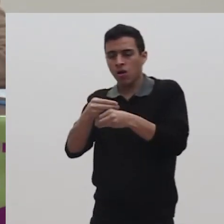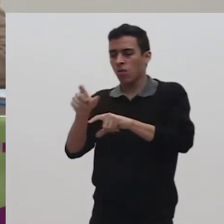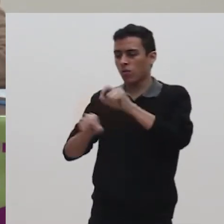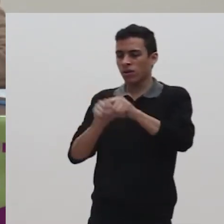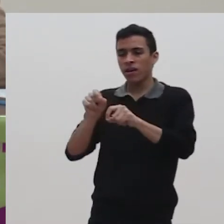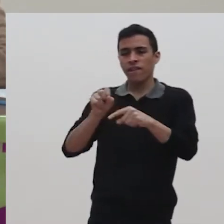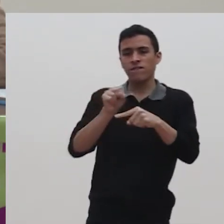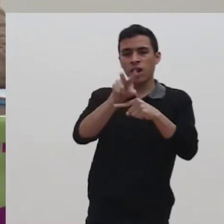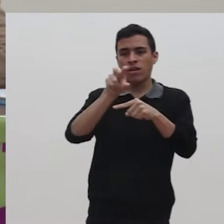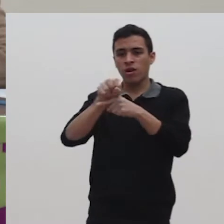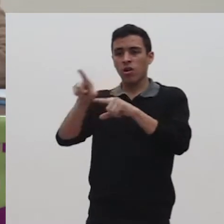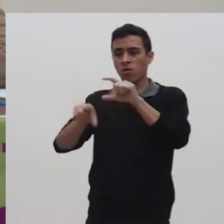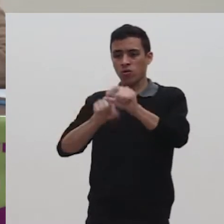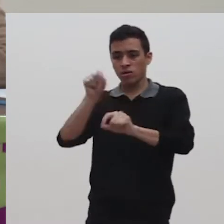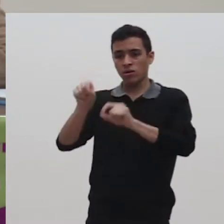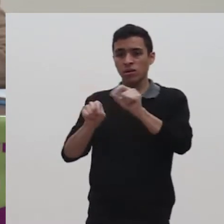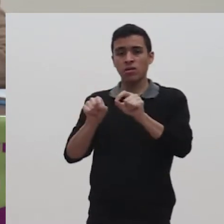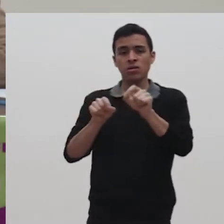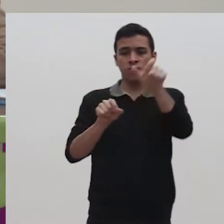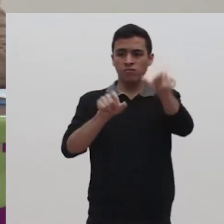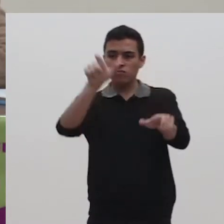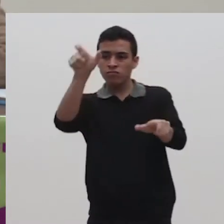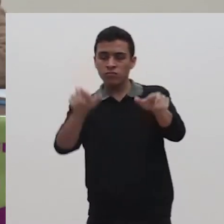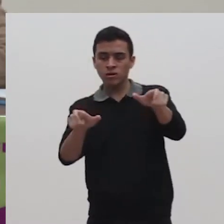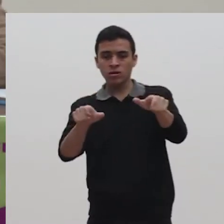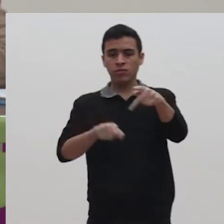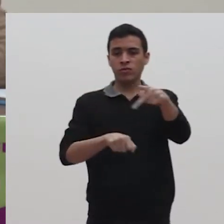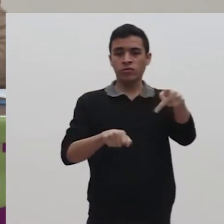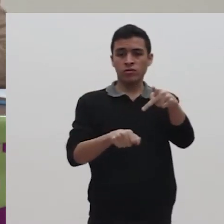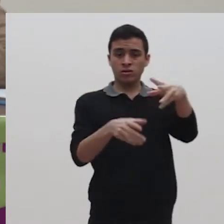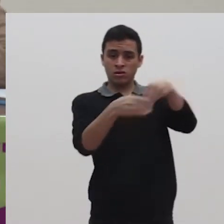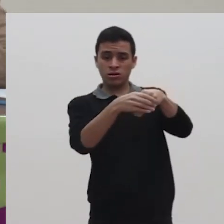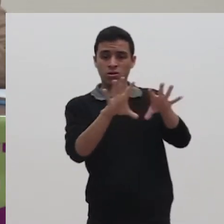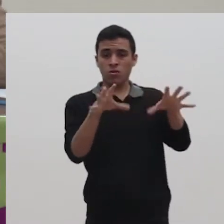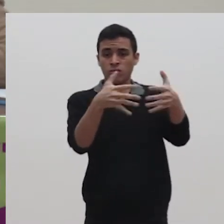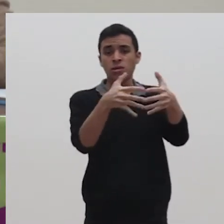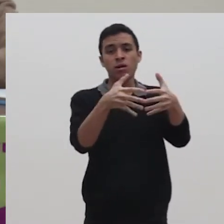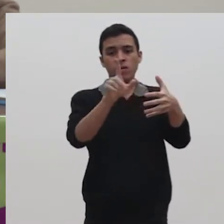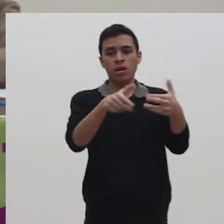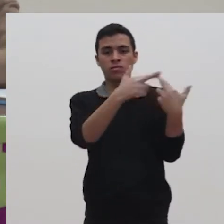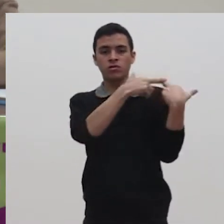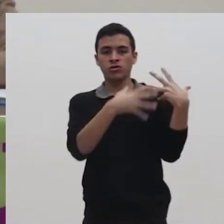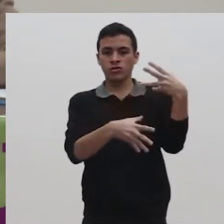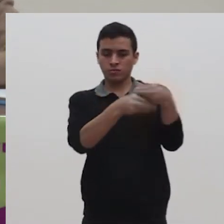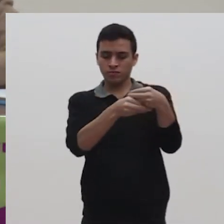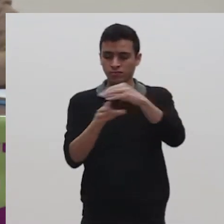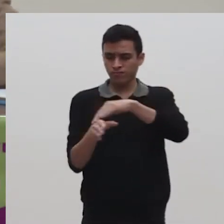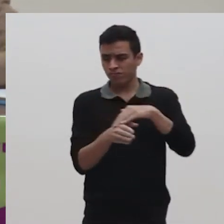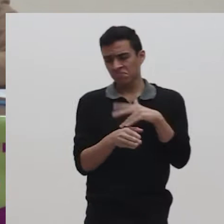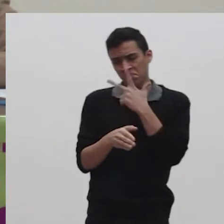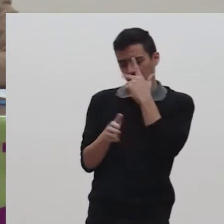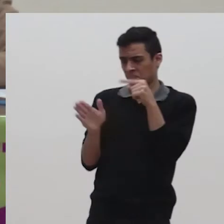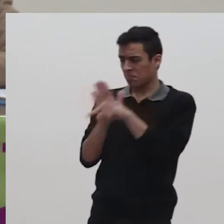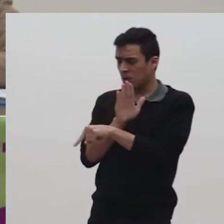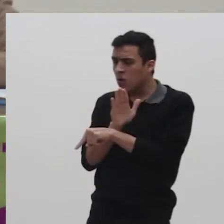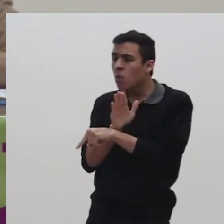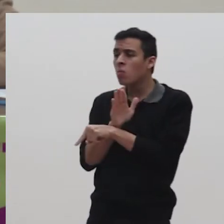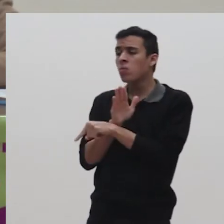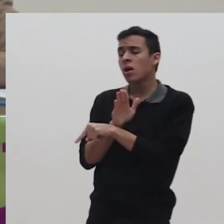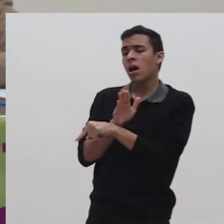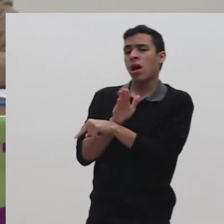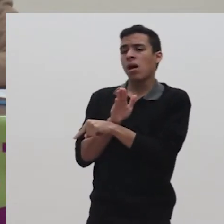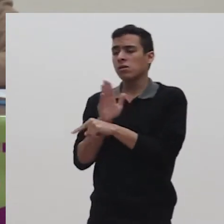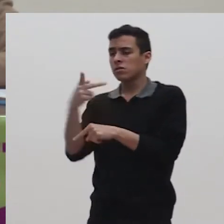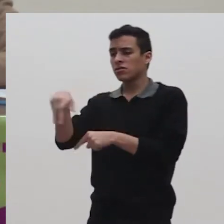as vagas ficavam com professores integrantes daquela comissão de implementação. Não me parece que uma pergunta seja feita dessa